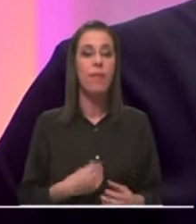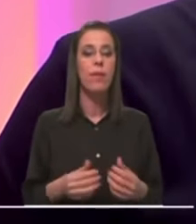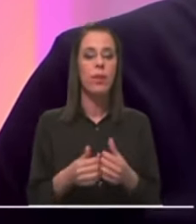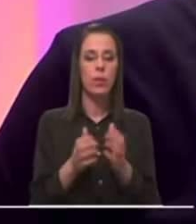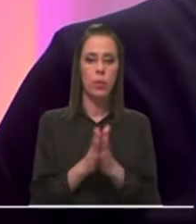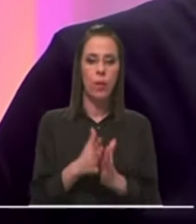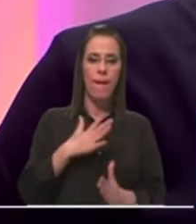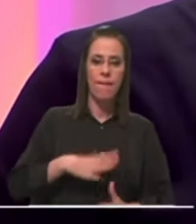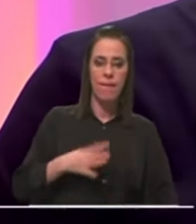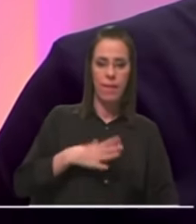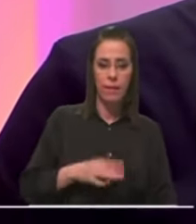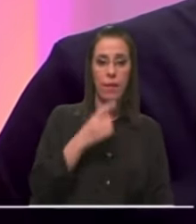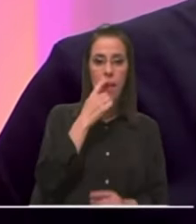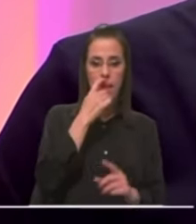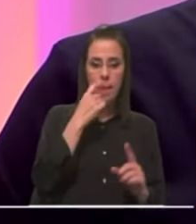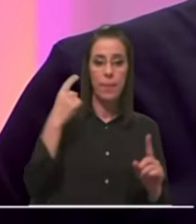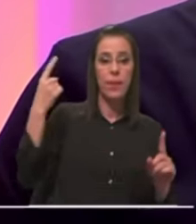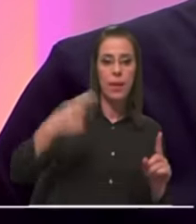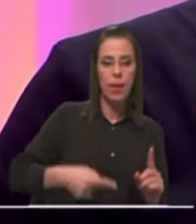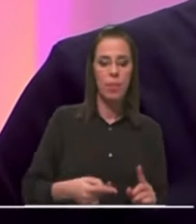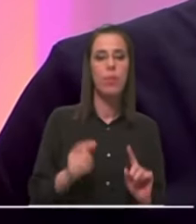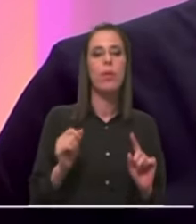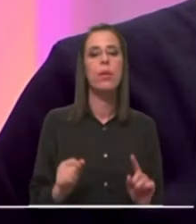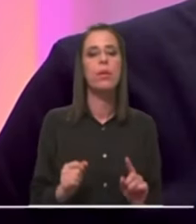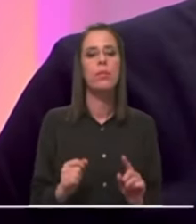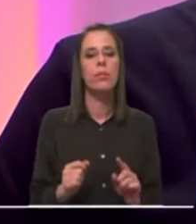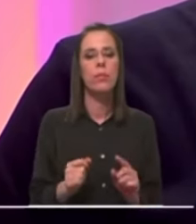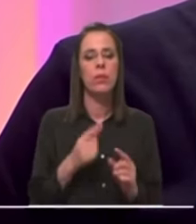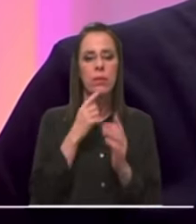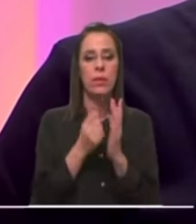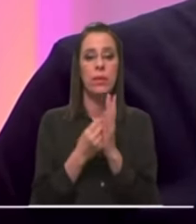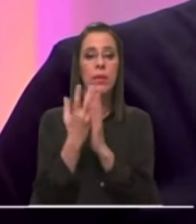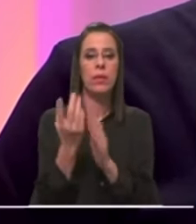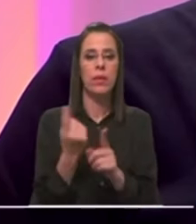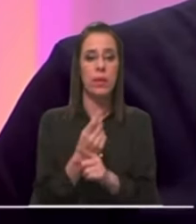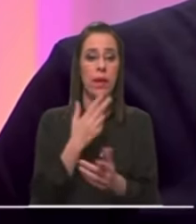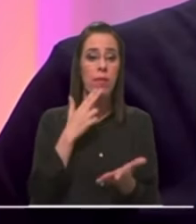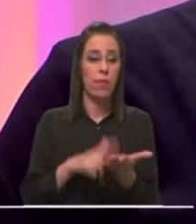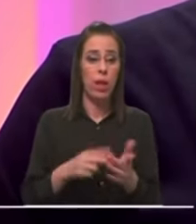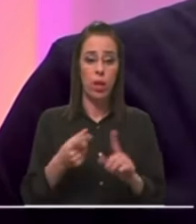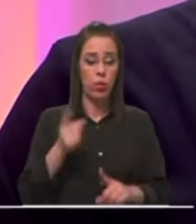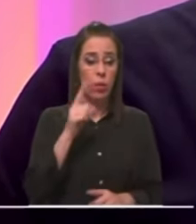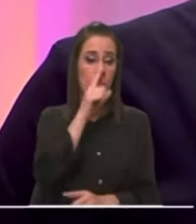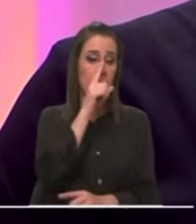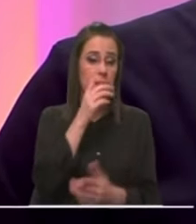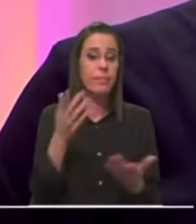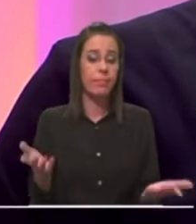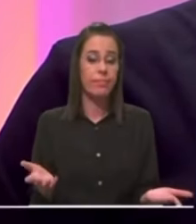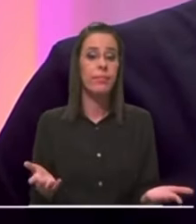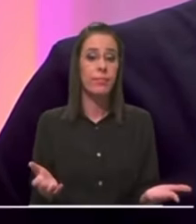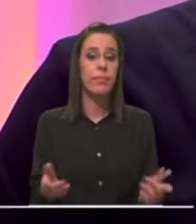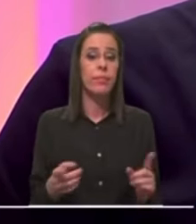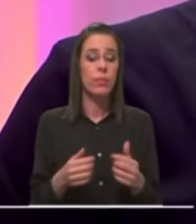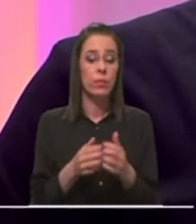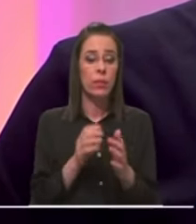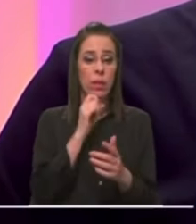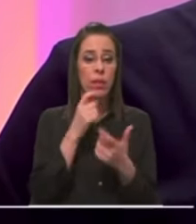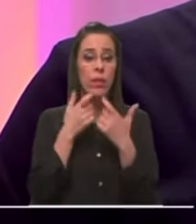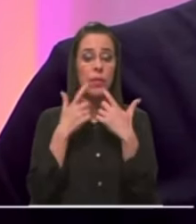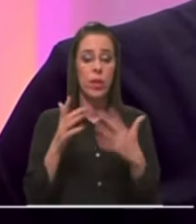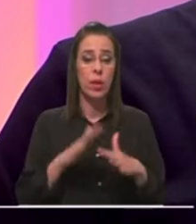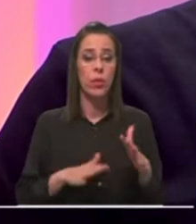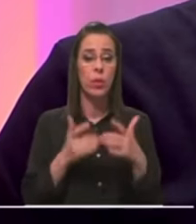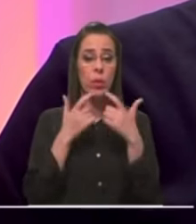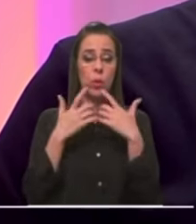todo o custo impor eh eh eh um um conjunto de inverdades não é eh e e e valeu tudo para